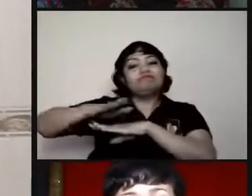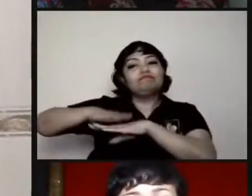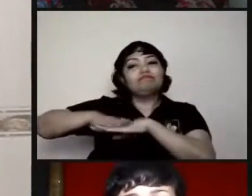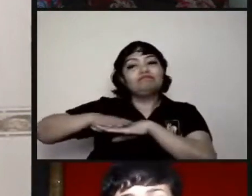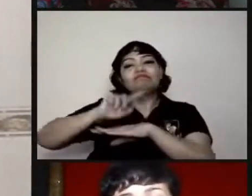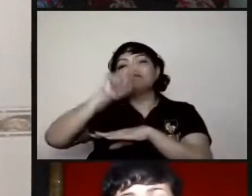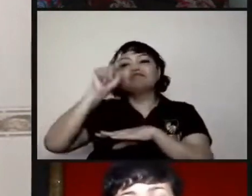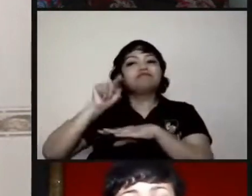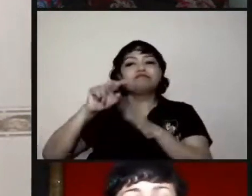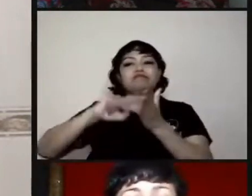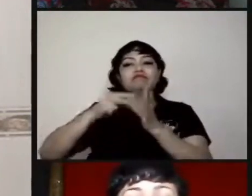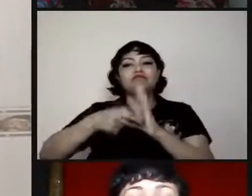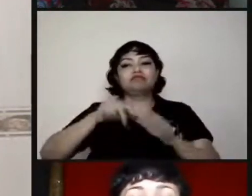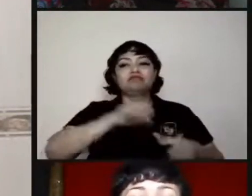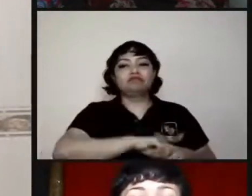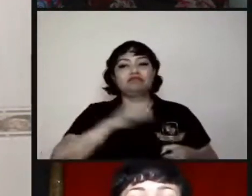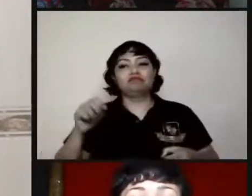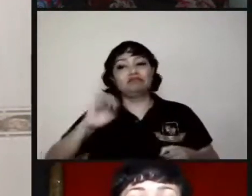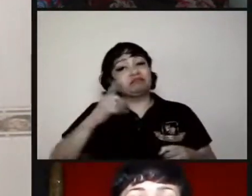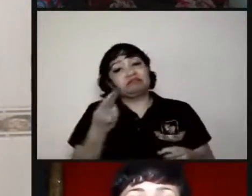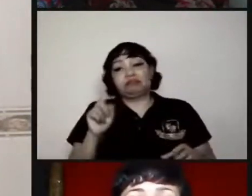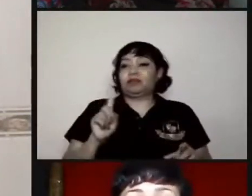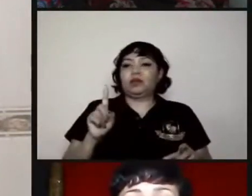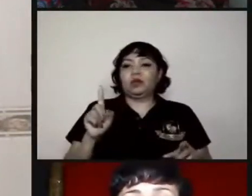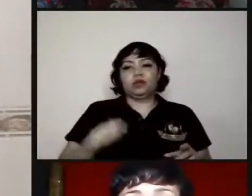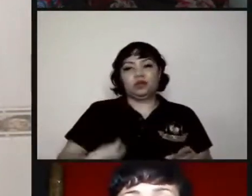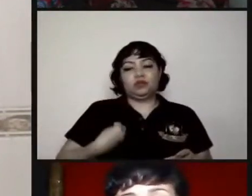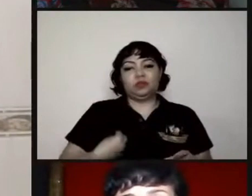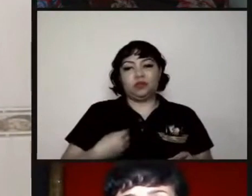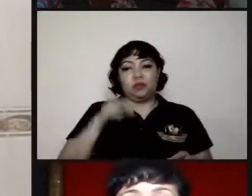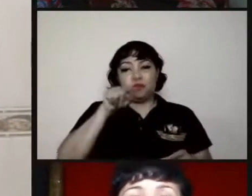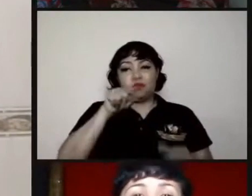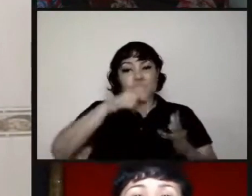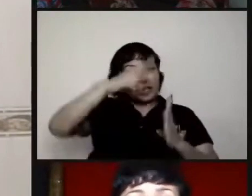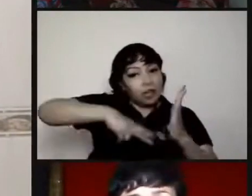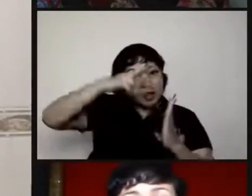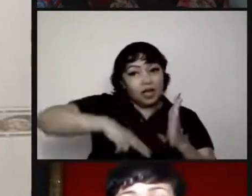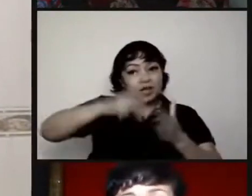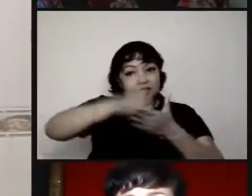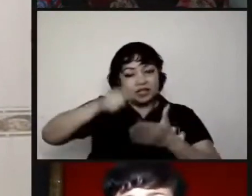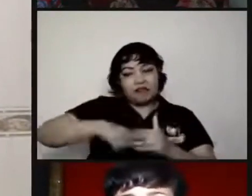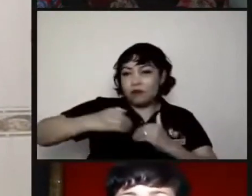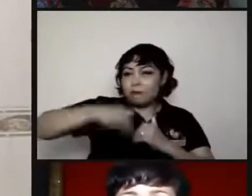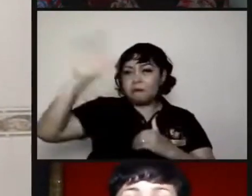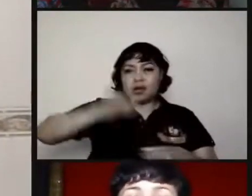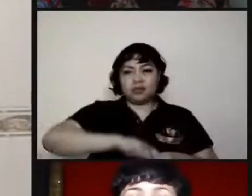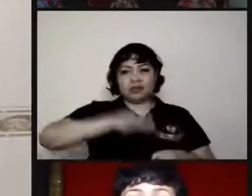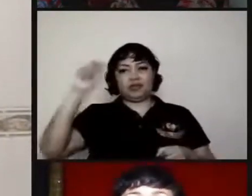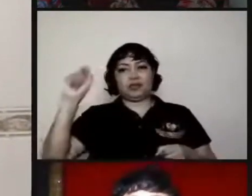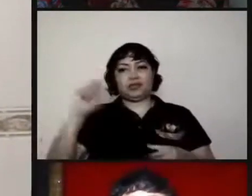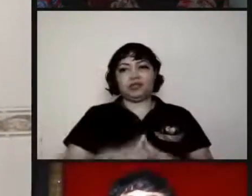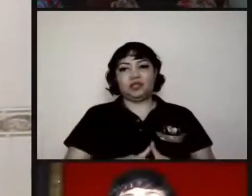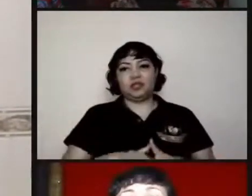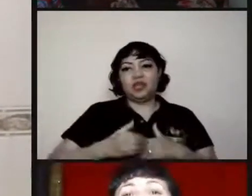independência ou não, né, que a gente vive. Então, com certeza, você que lê, que escreve, é muito mais independente. Você tem muito